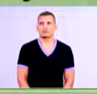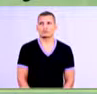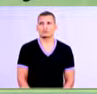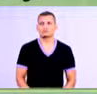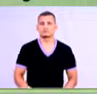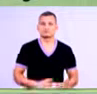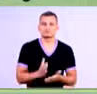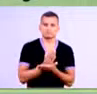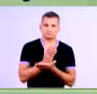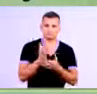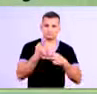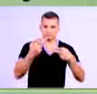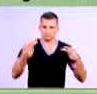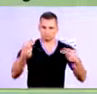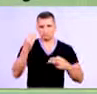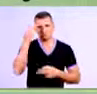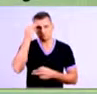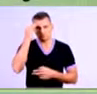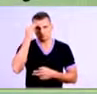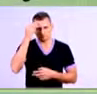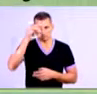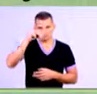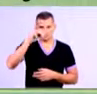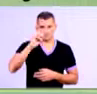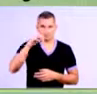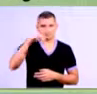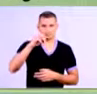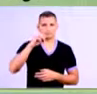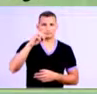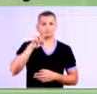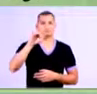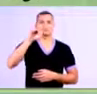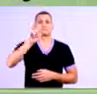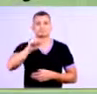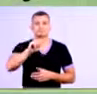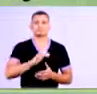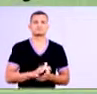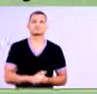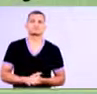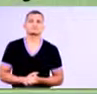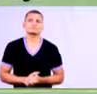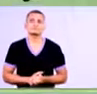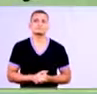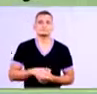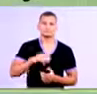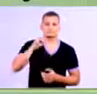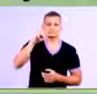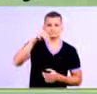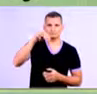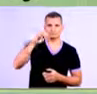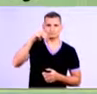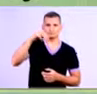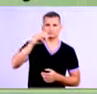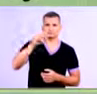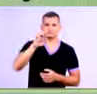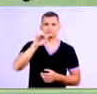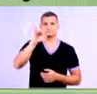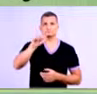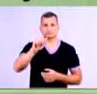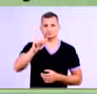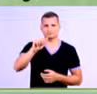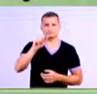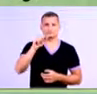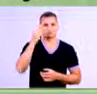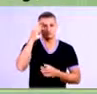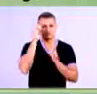Algumas coisas sobre a memória, né? É importante a gente ter uma noção sobre a memória. A memória é uma função cerebral que retém